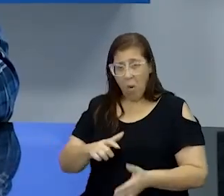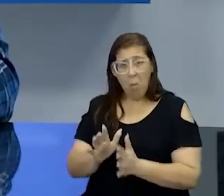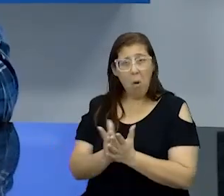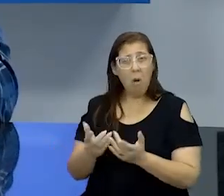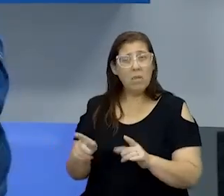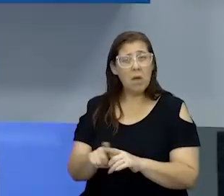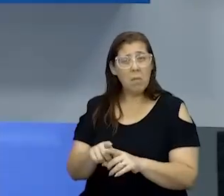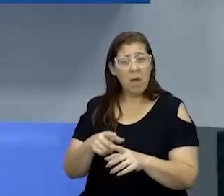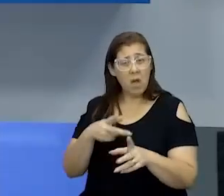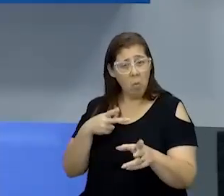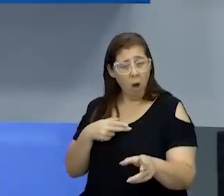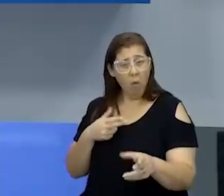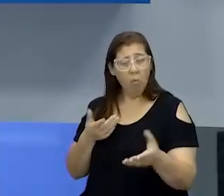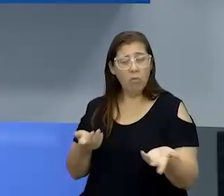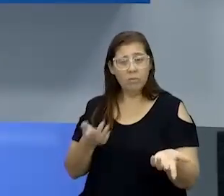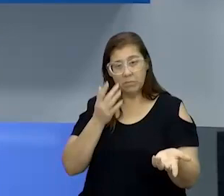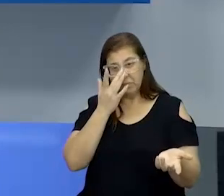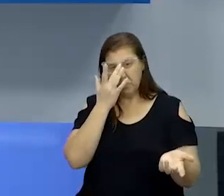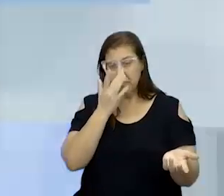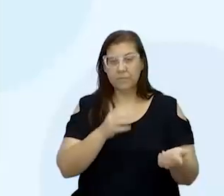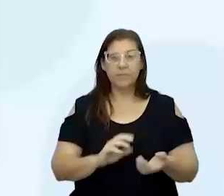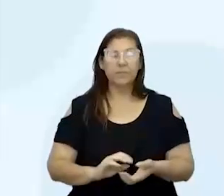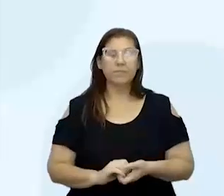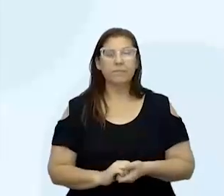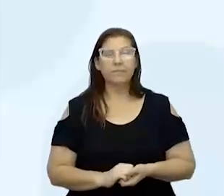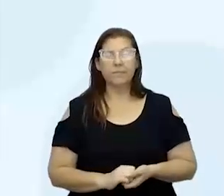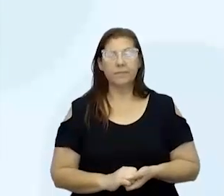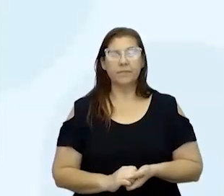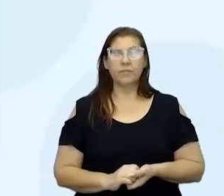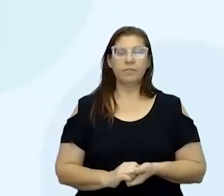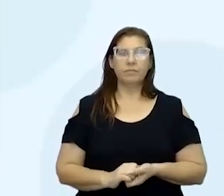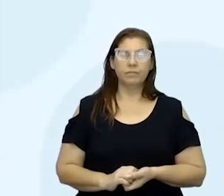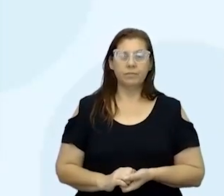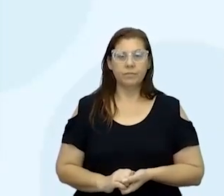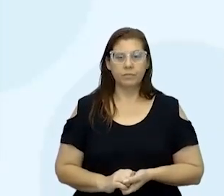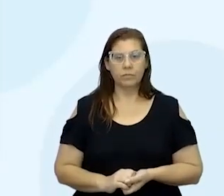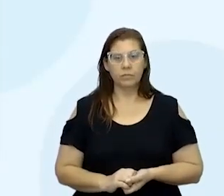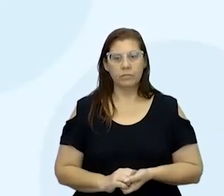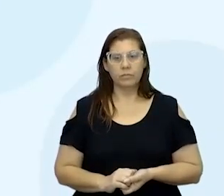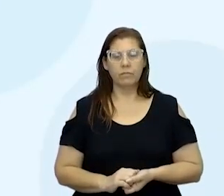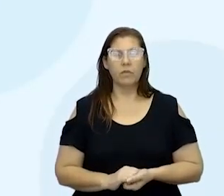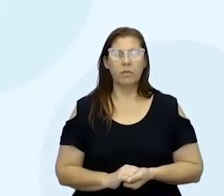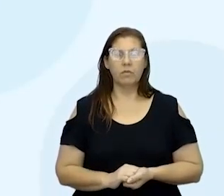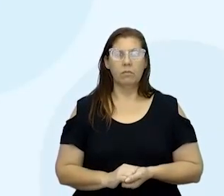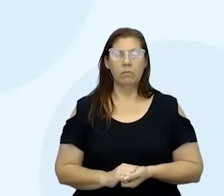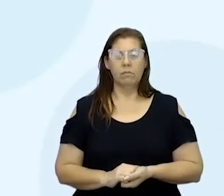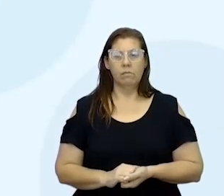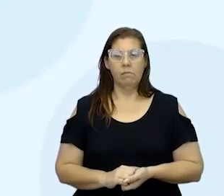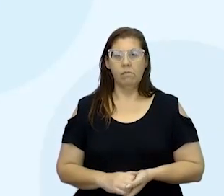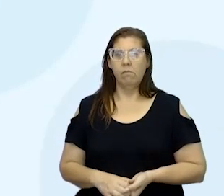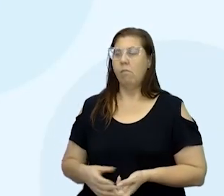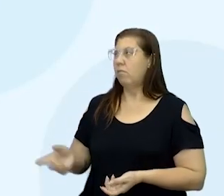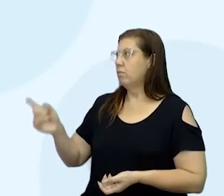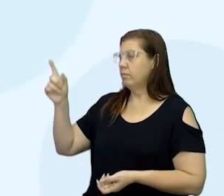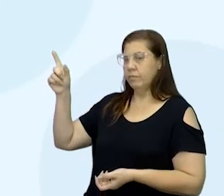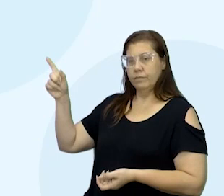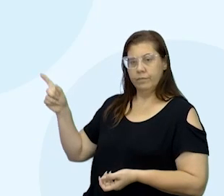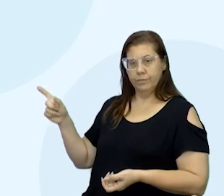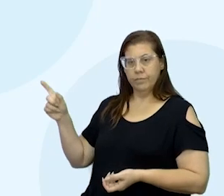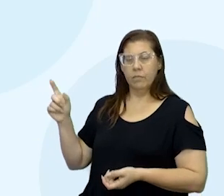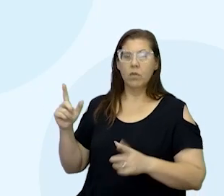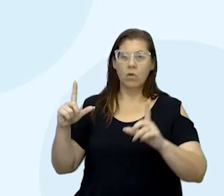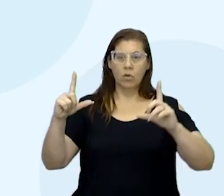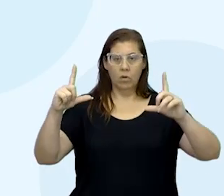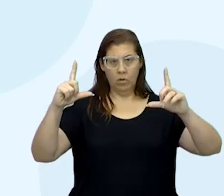tá? Vamos avançar na nossa tela mais uma vez. Vamos lá. Bem, aqui nós temos, né, uma